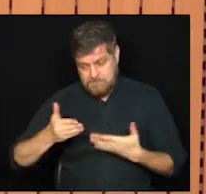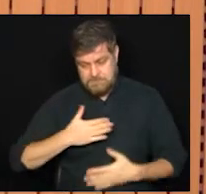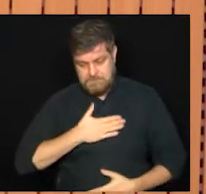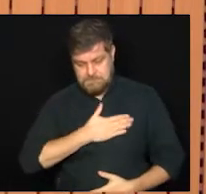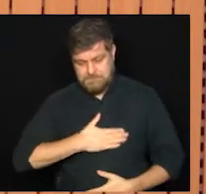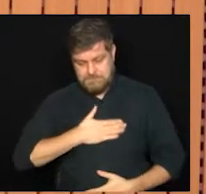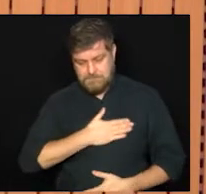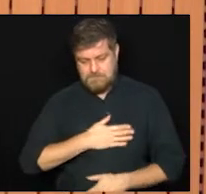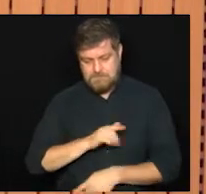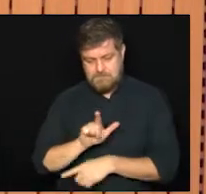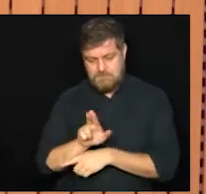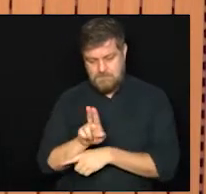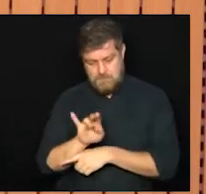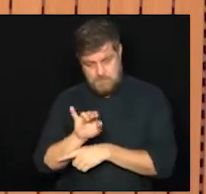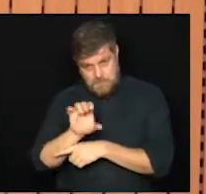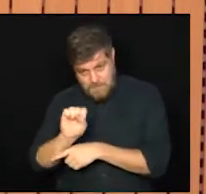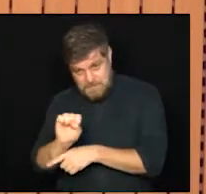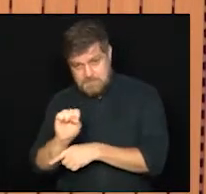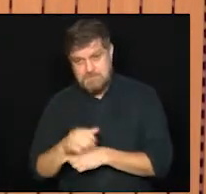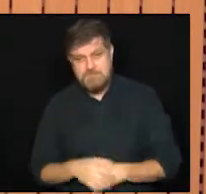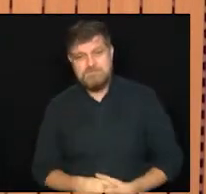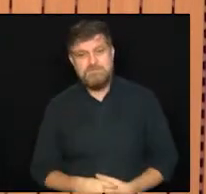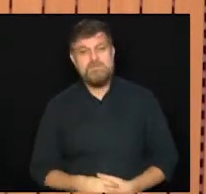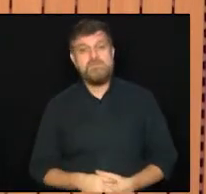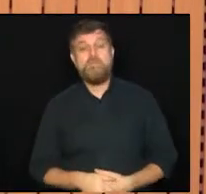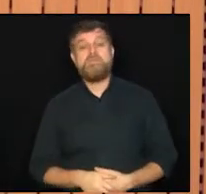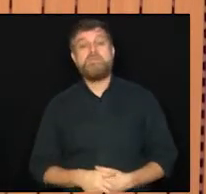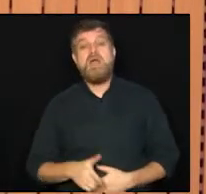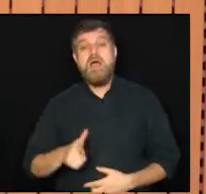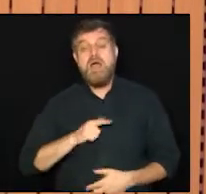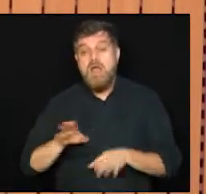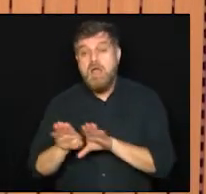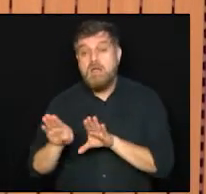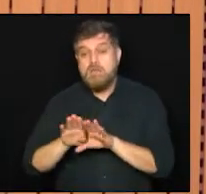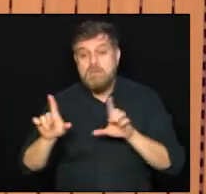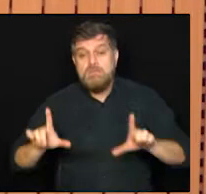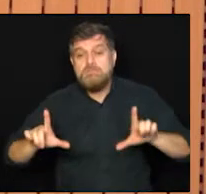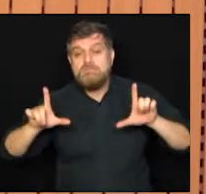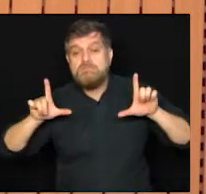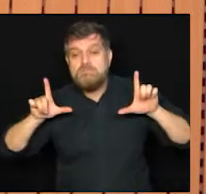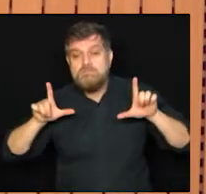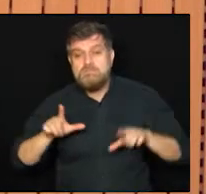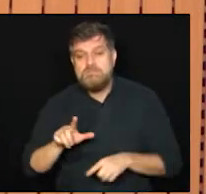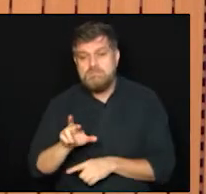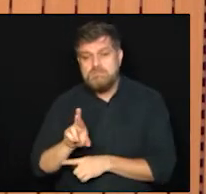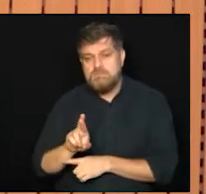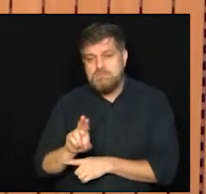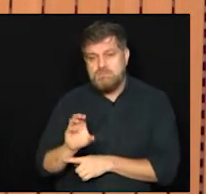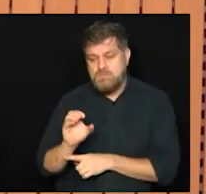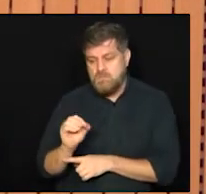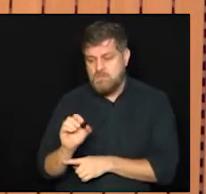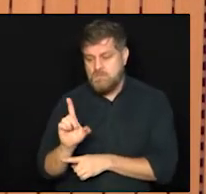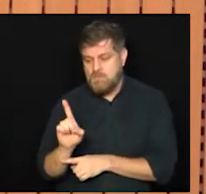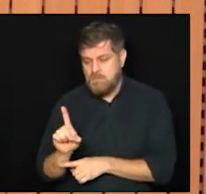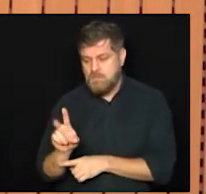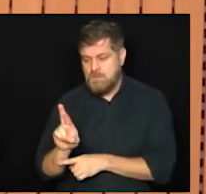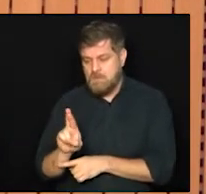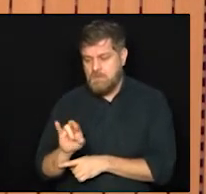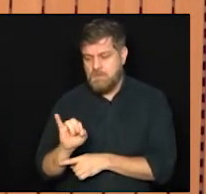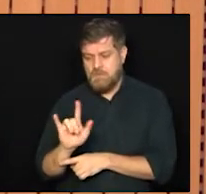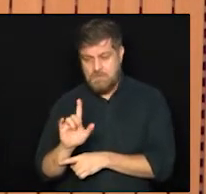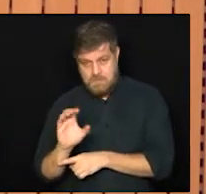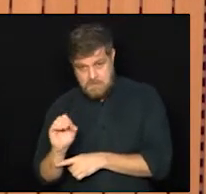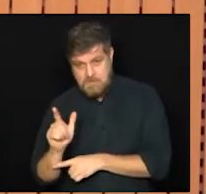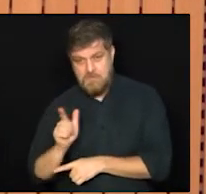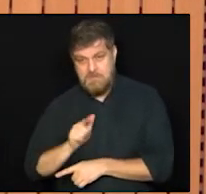dar início à nossa reunião, e entrou também Rodrigo Porto, que é o vice-presidente, né, do Campinas e